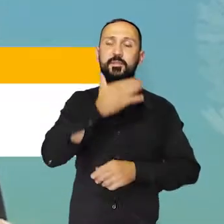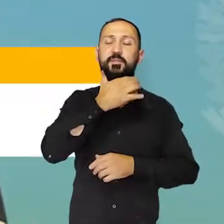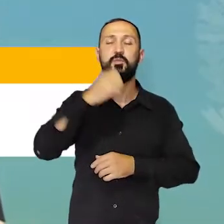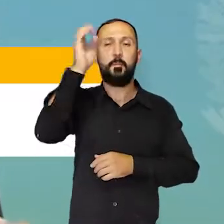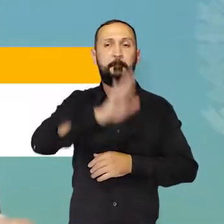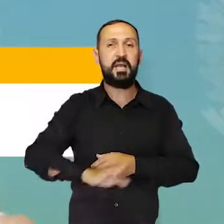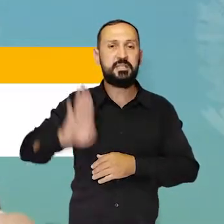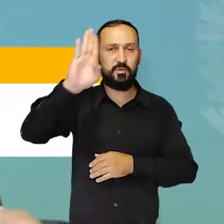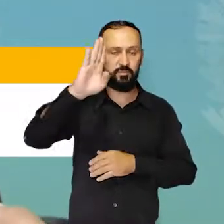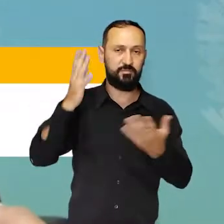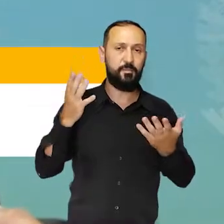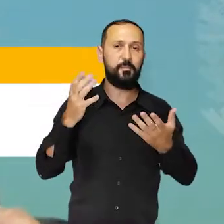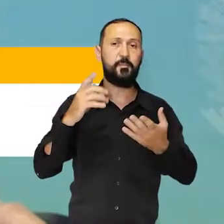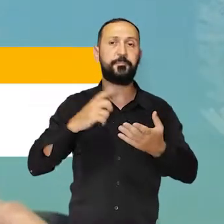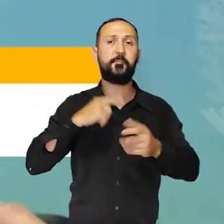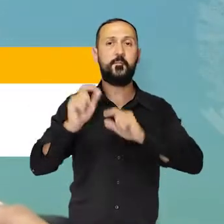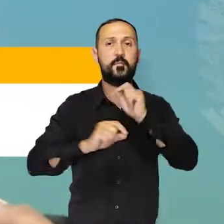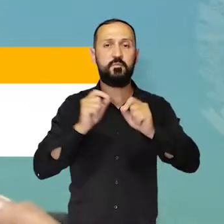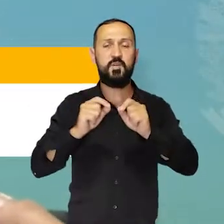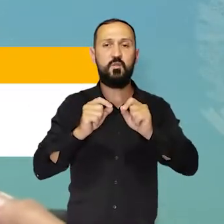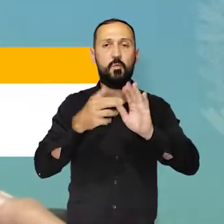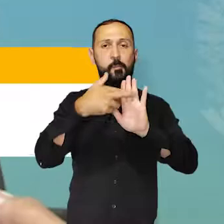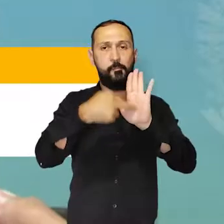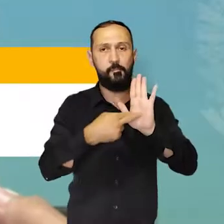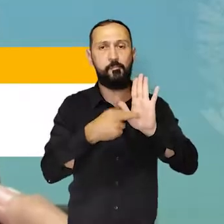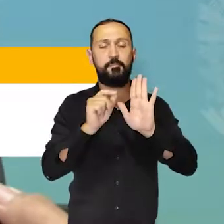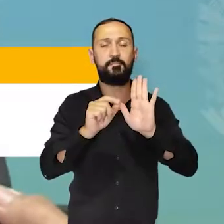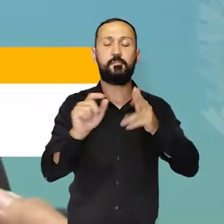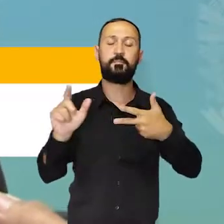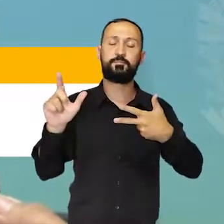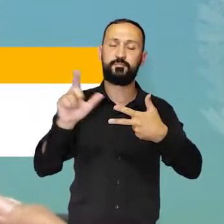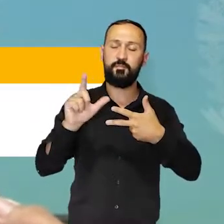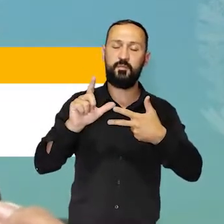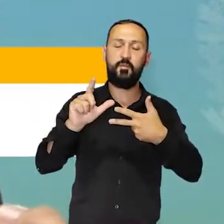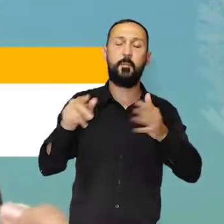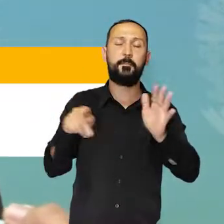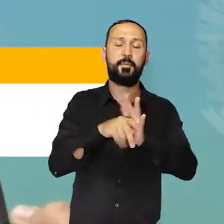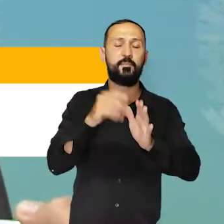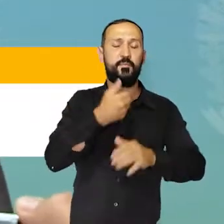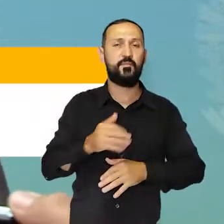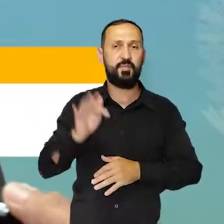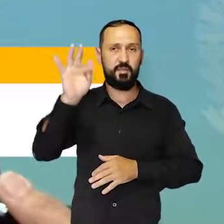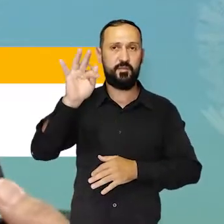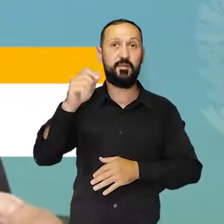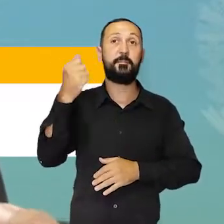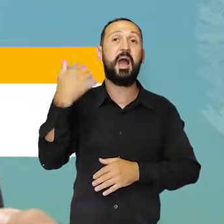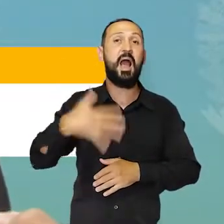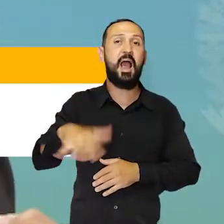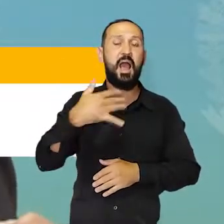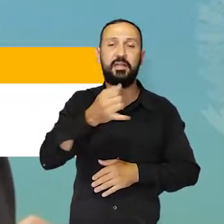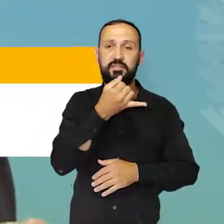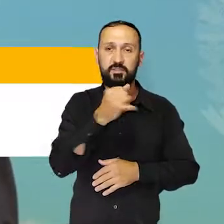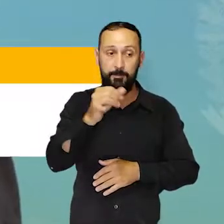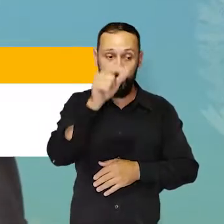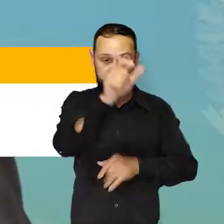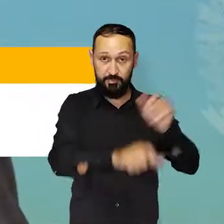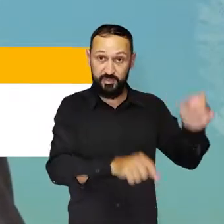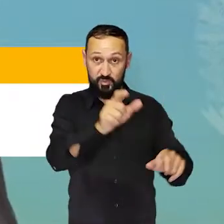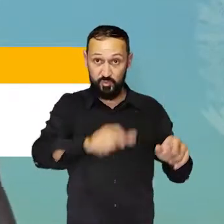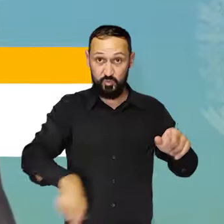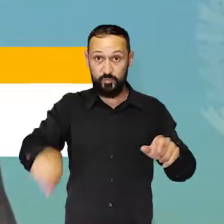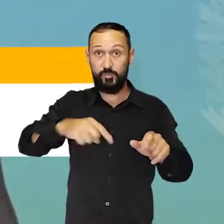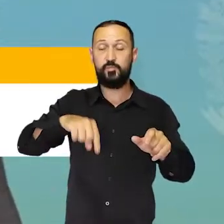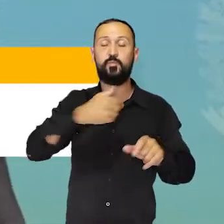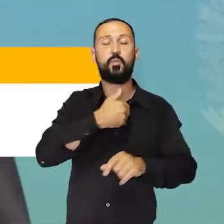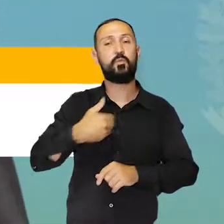de crise nacional que por conta da resolução e por conta da Legislação Federal aumenta o custo da energia para